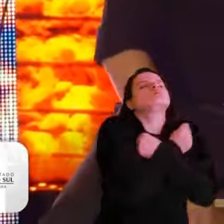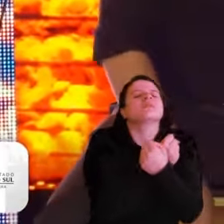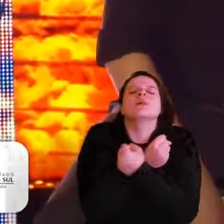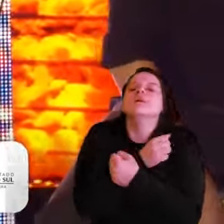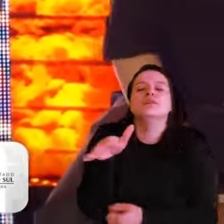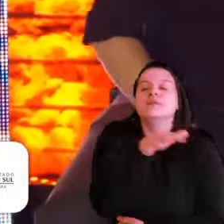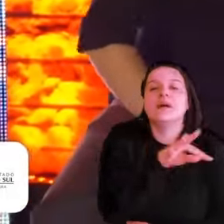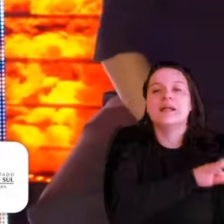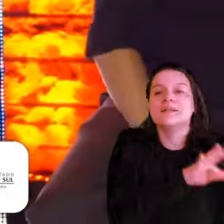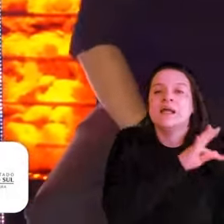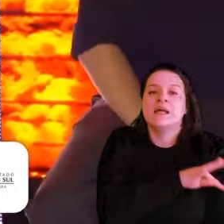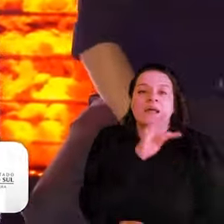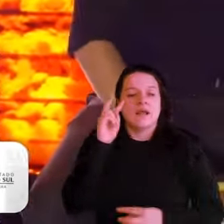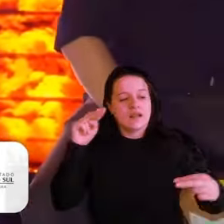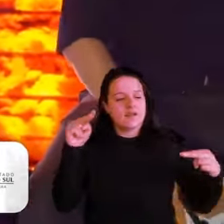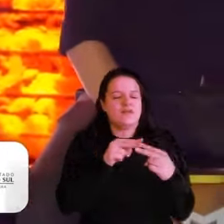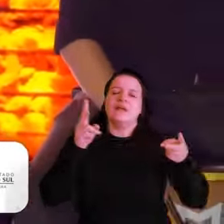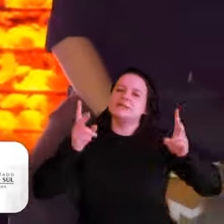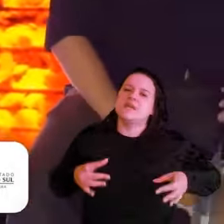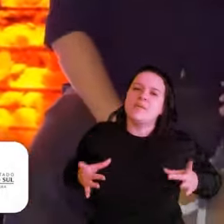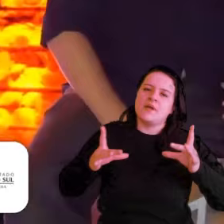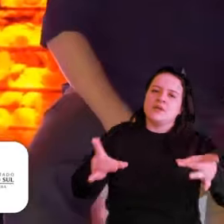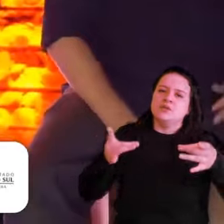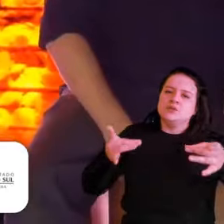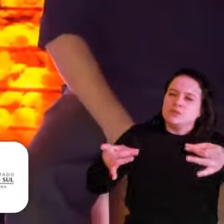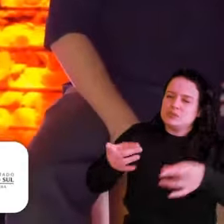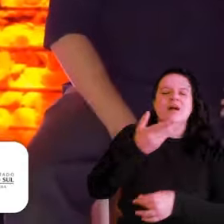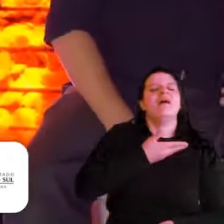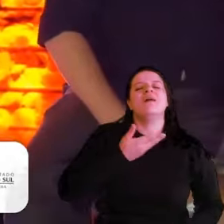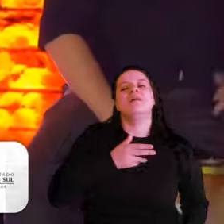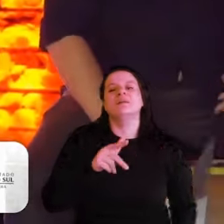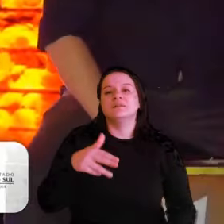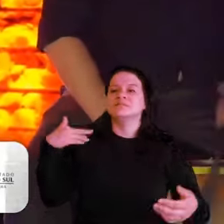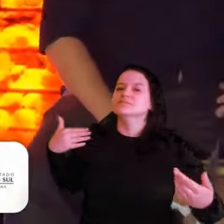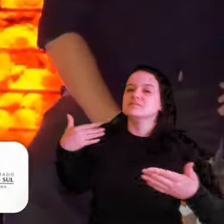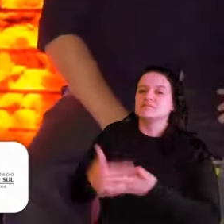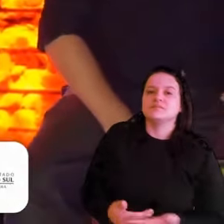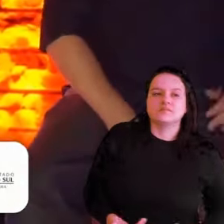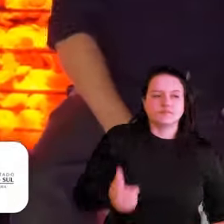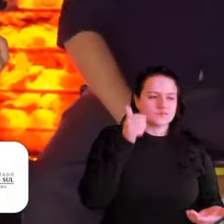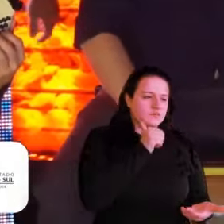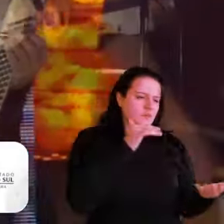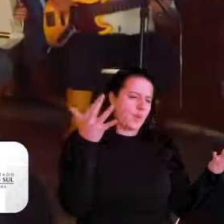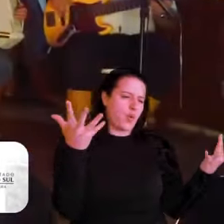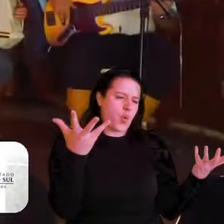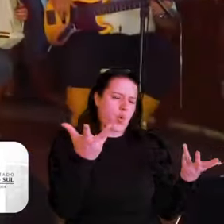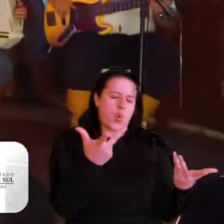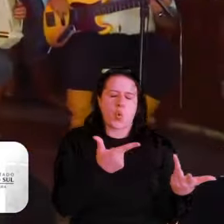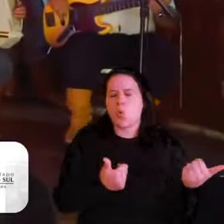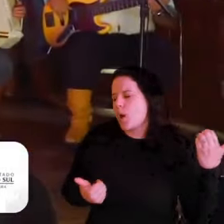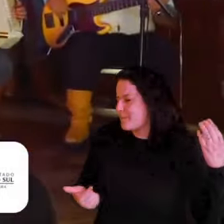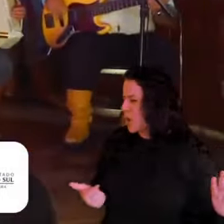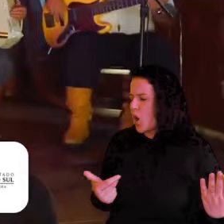Nosso amigo da parte técnica do Chiquito e Bordonei também, que estão presente conosco. Muito obrigado, meus irmãos, amigo e parceiro. Morena linda